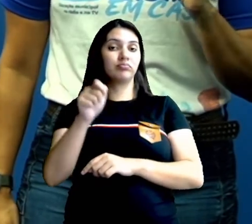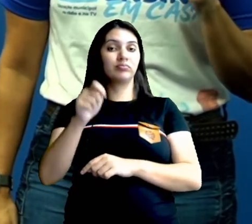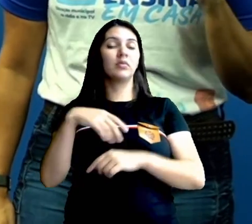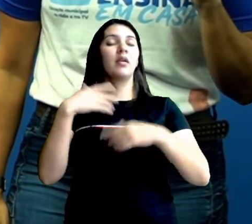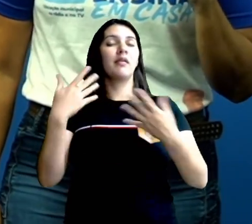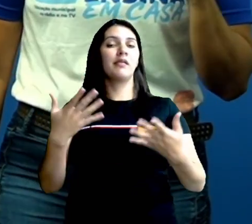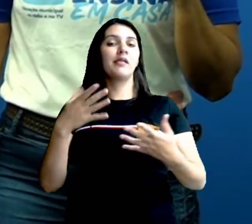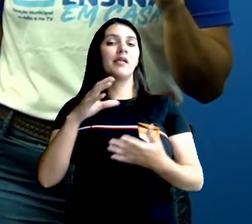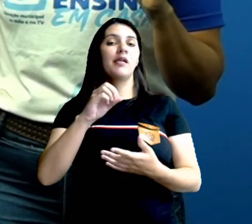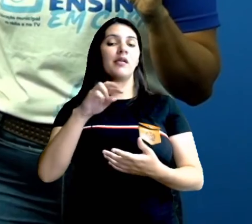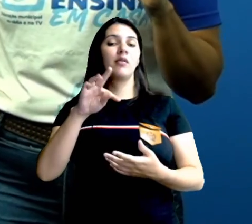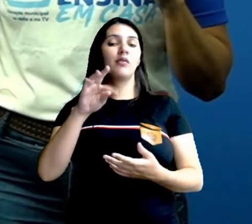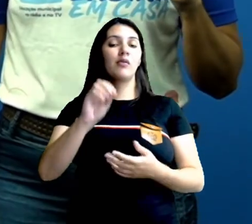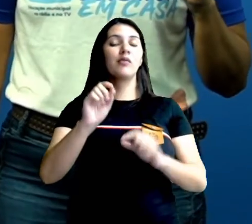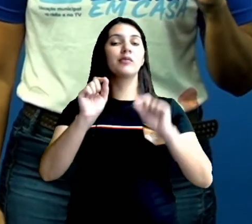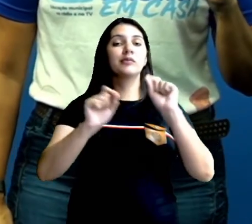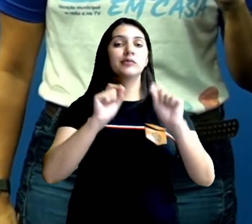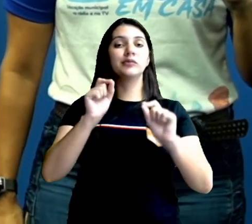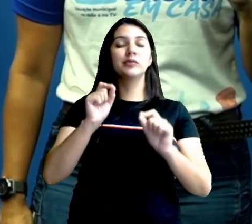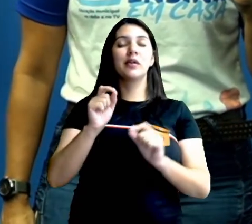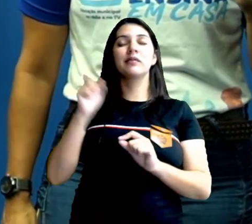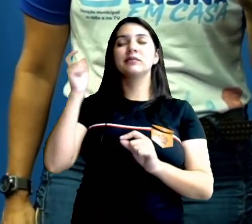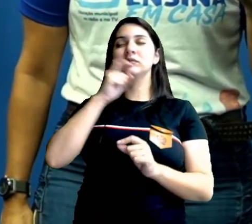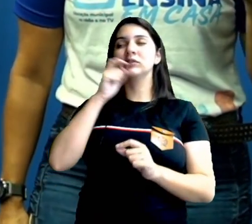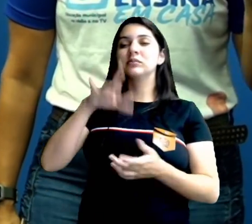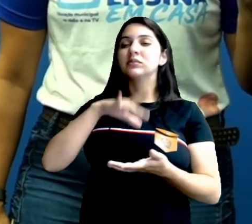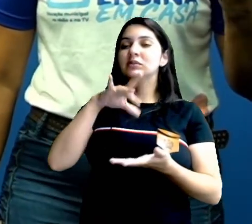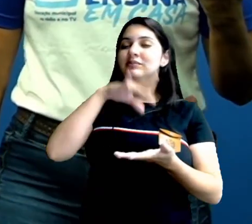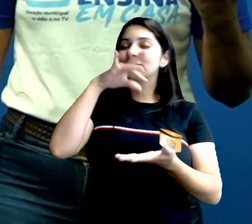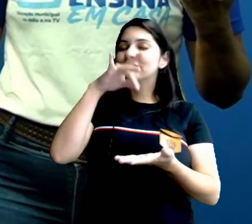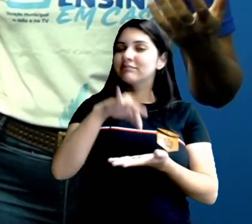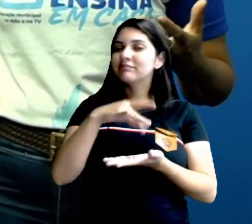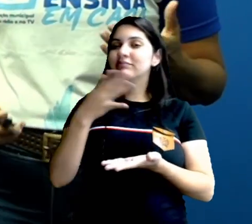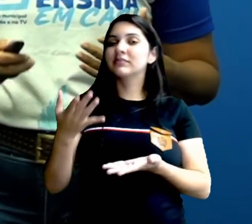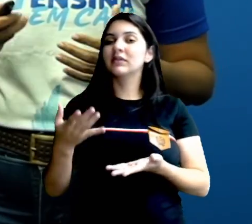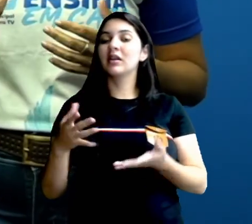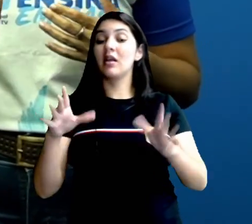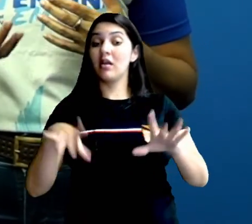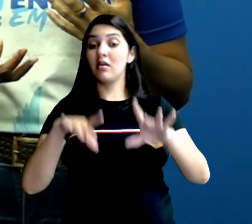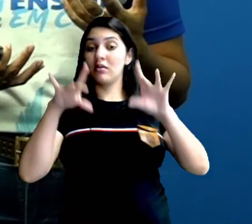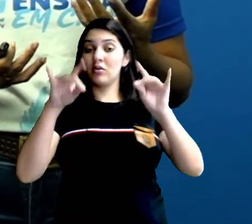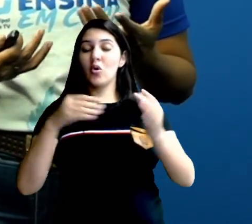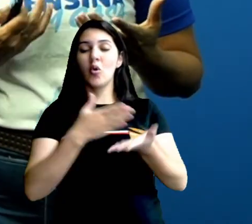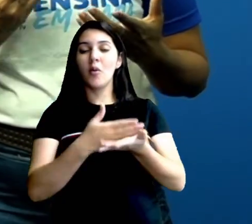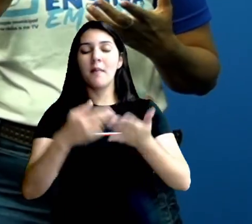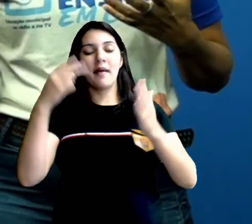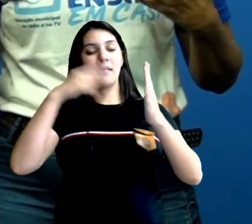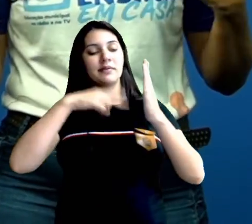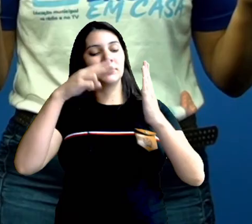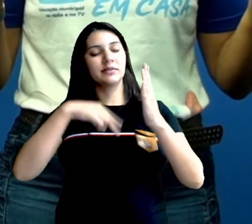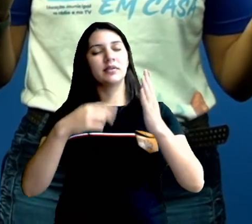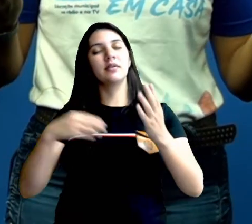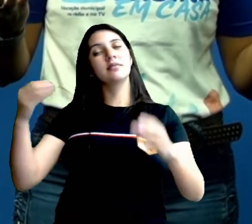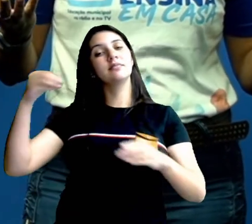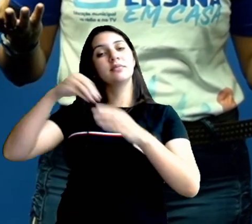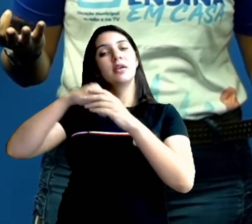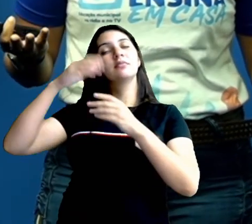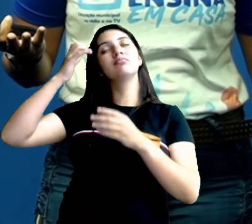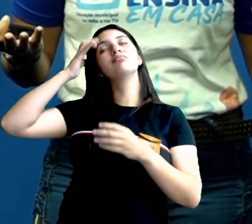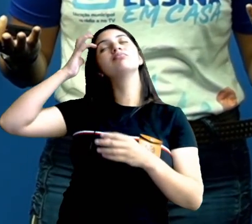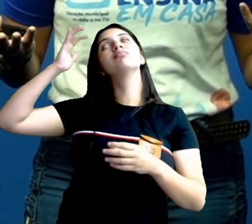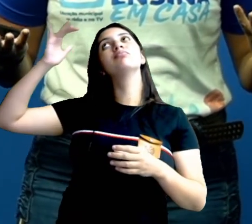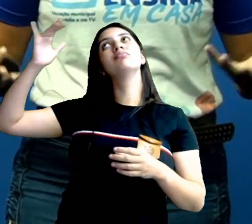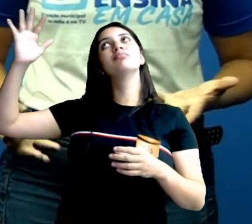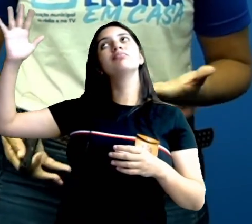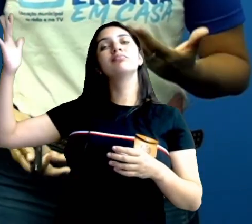é um conto de fantasia, tá? É aquele conto que a gente começa a ler e a gente entra no mundo da